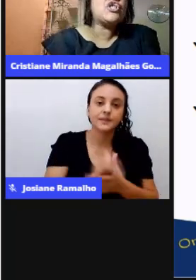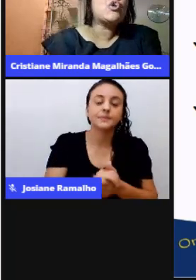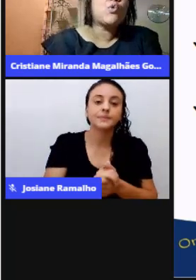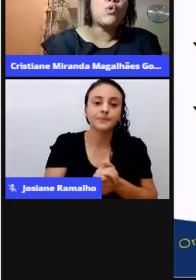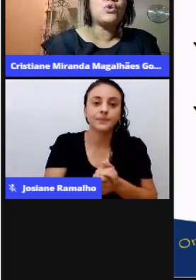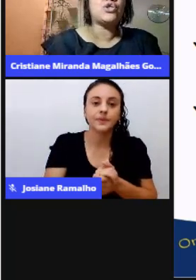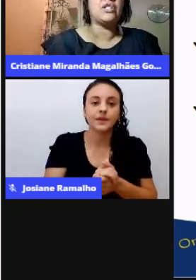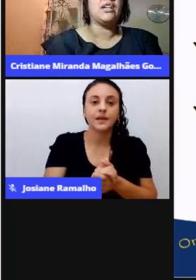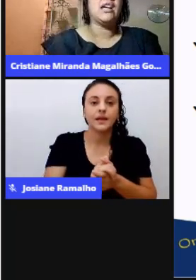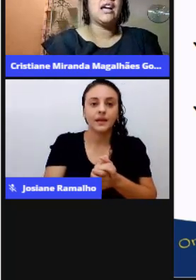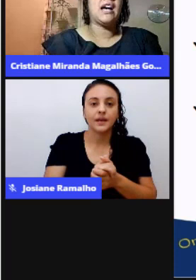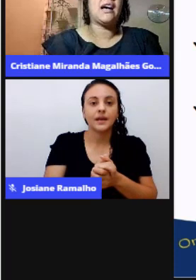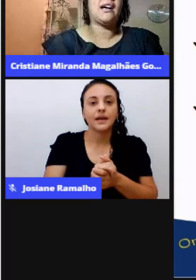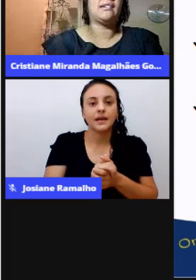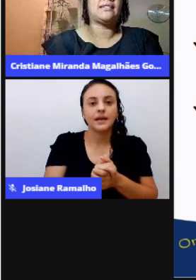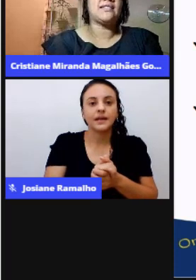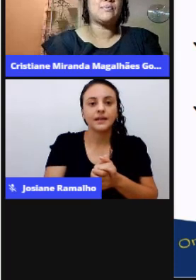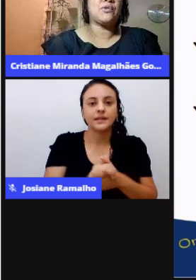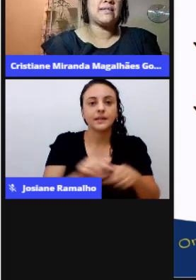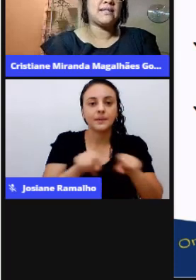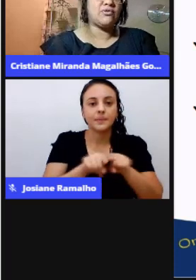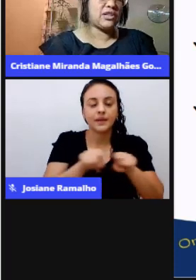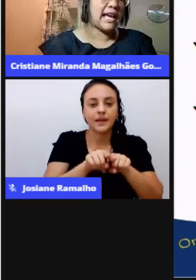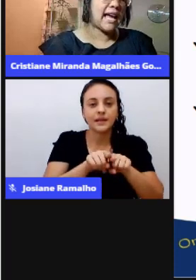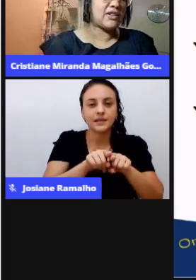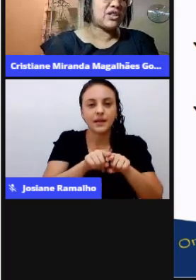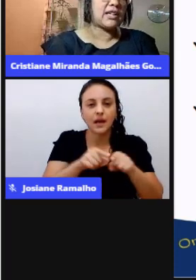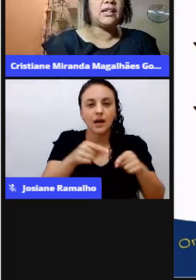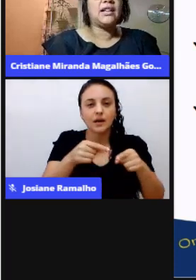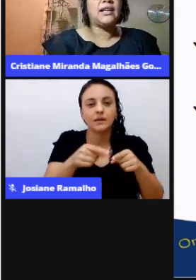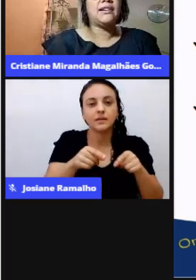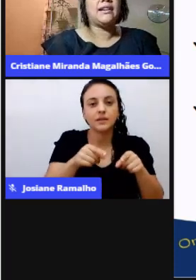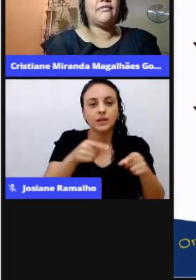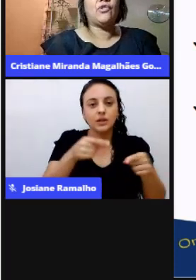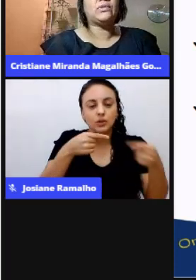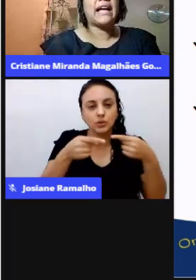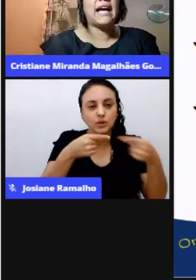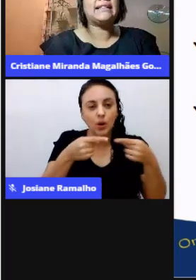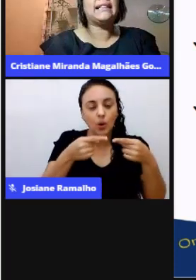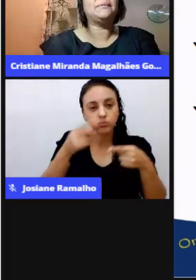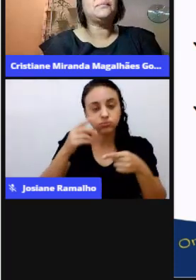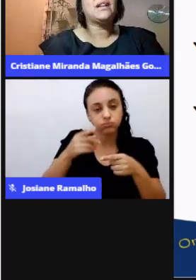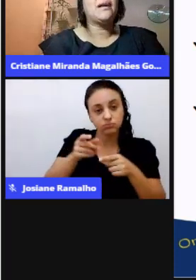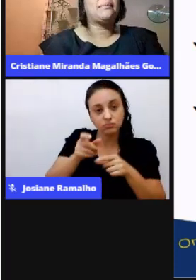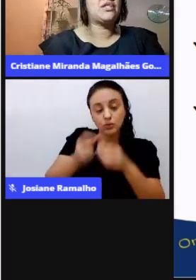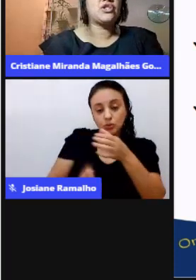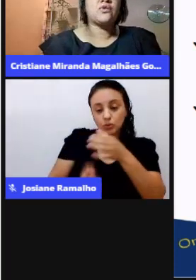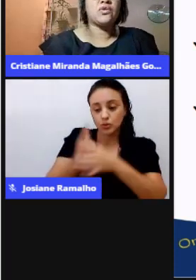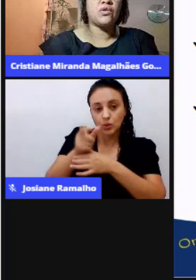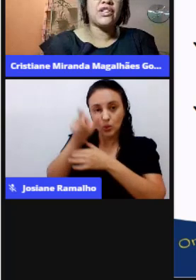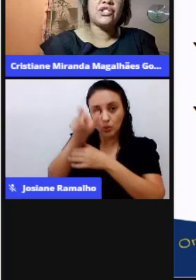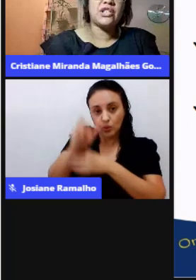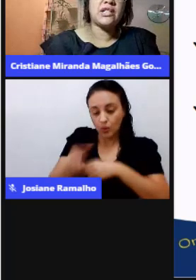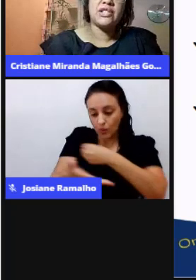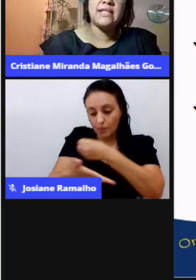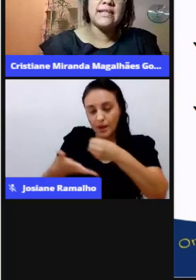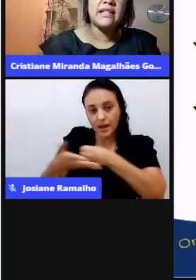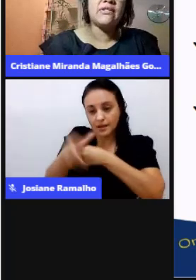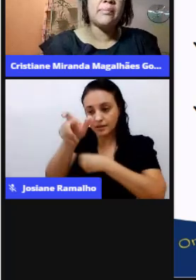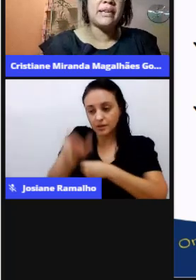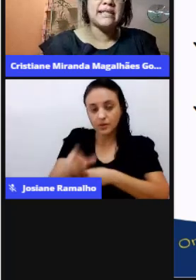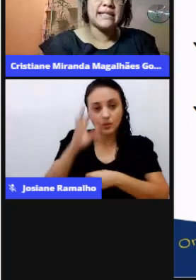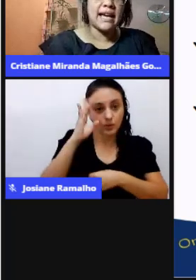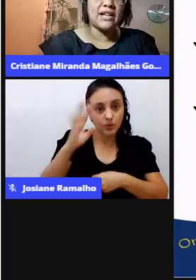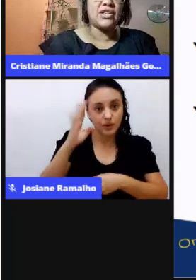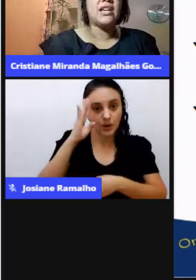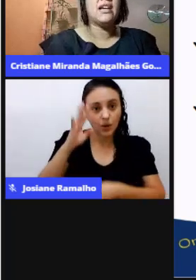verdade, discute a transposição didática voltada para as discussões de ensino